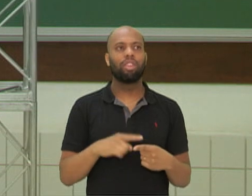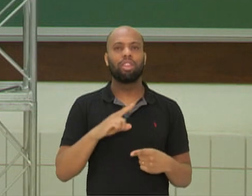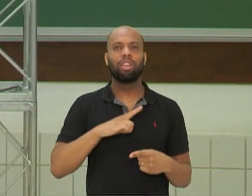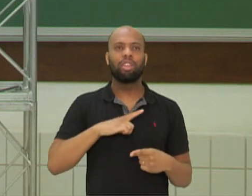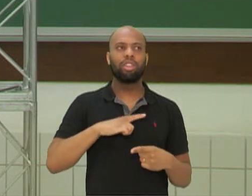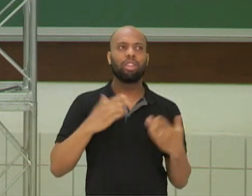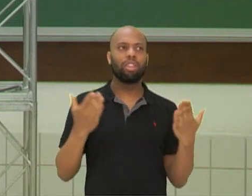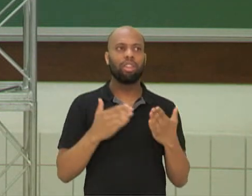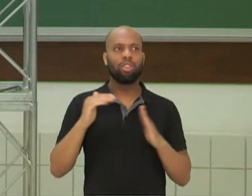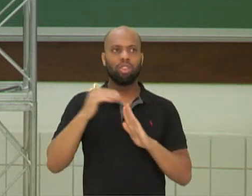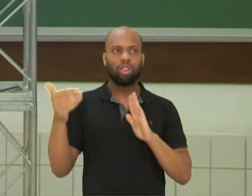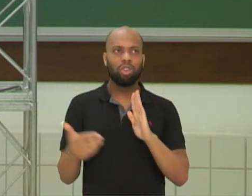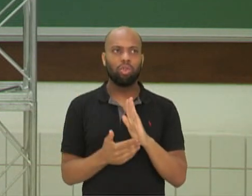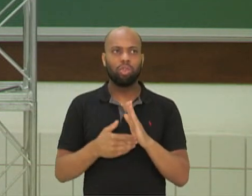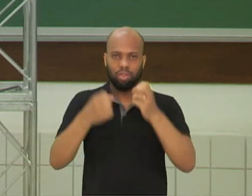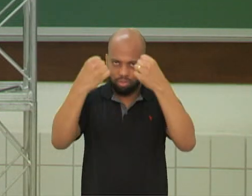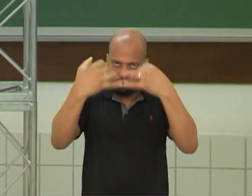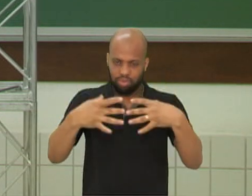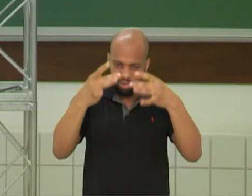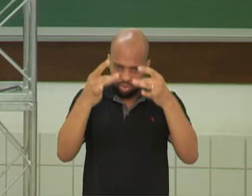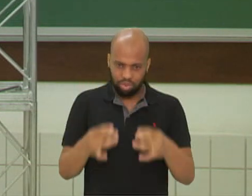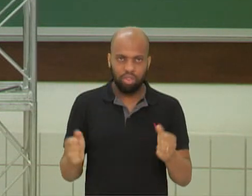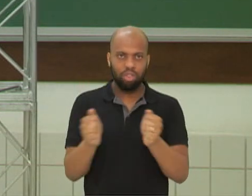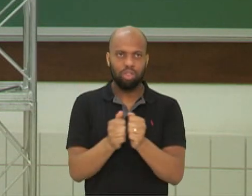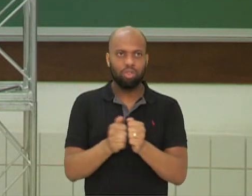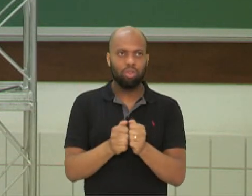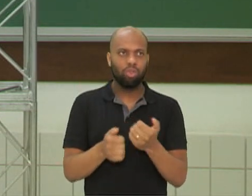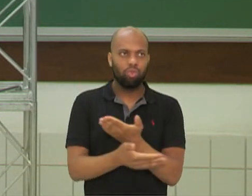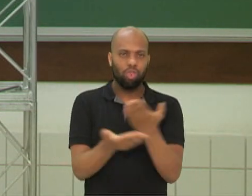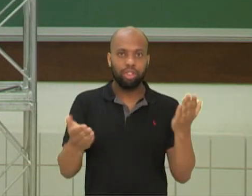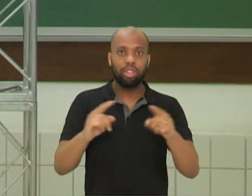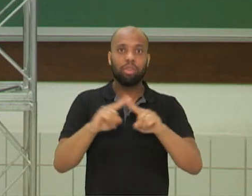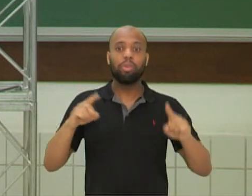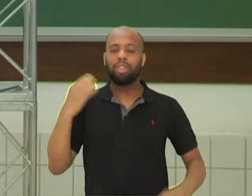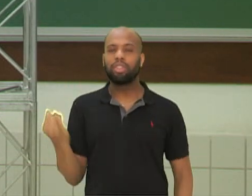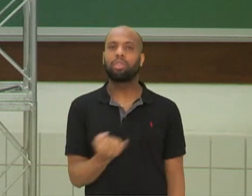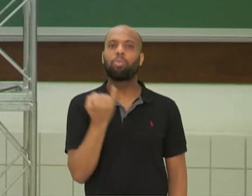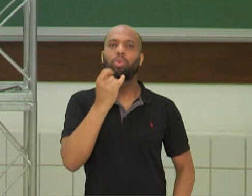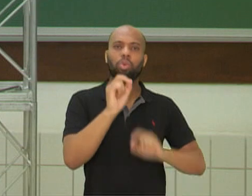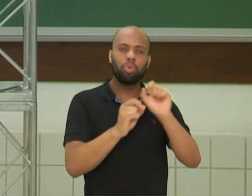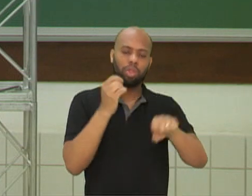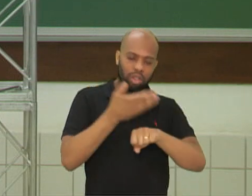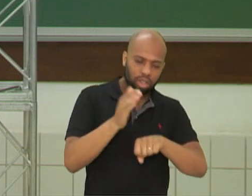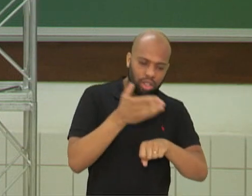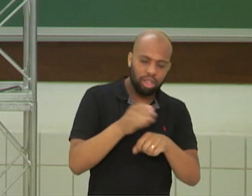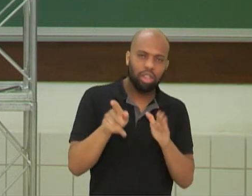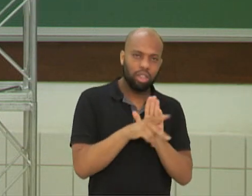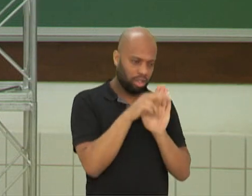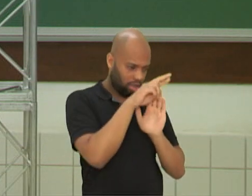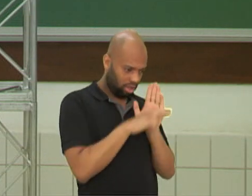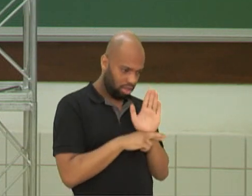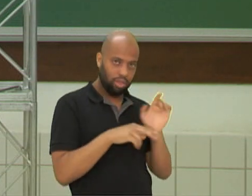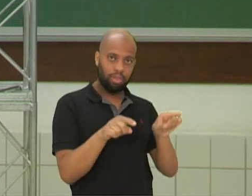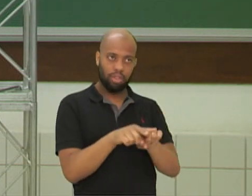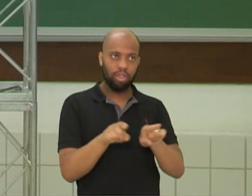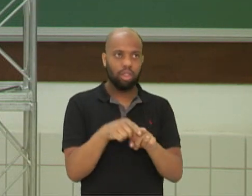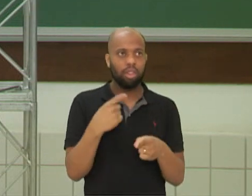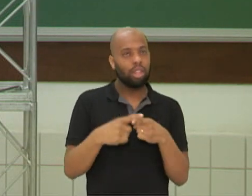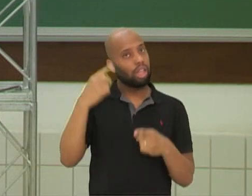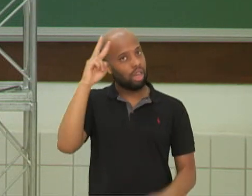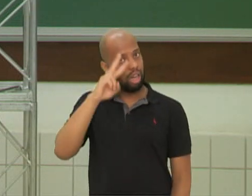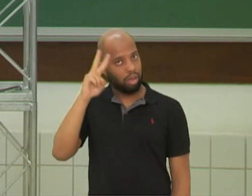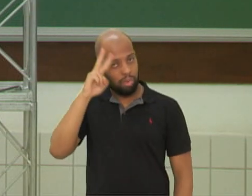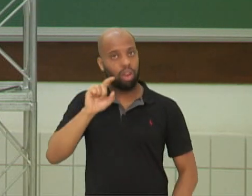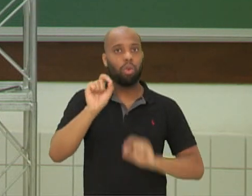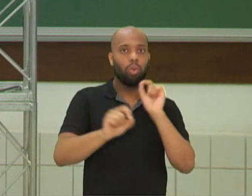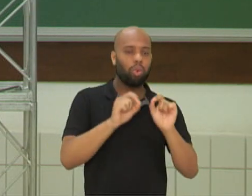Potência com o mesmo expoente, escreve no mesmo expoente dessa forma. 2/3 elevado a 4. Aí o professor falou agora há pouco para